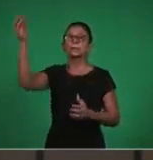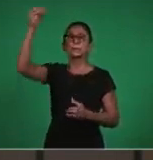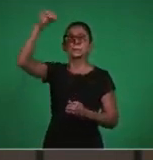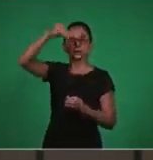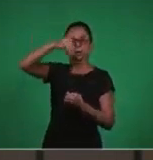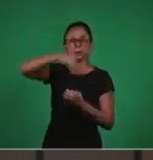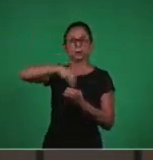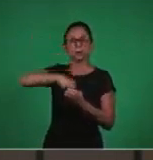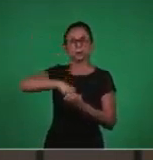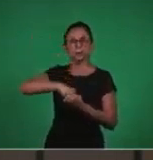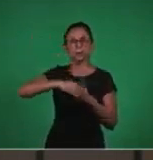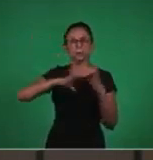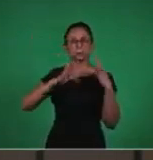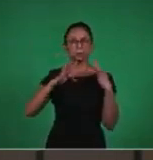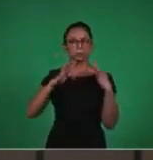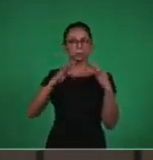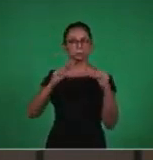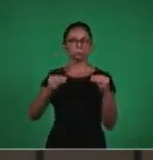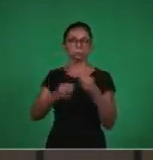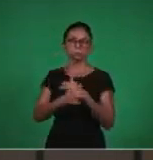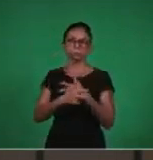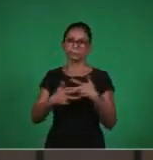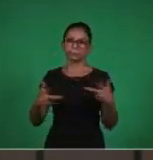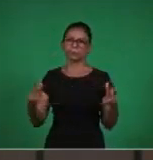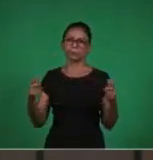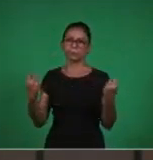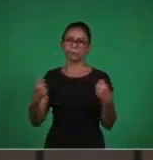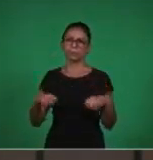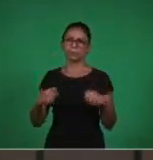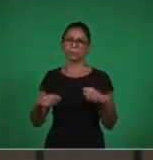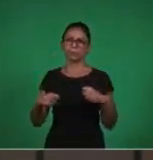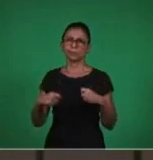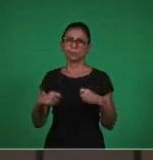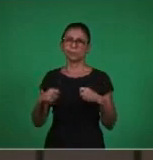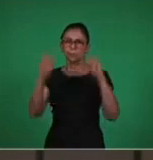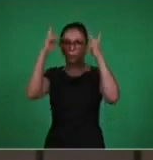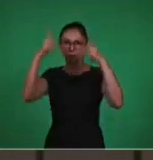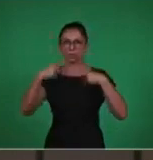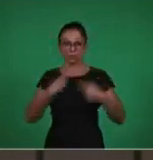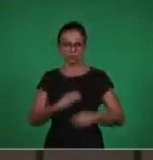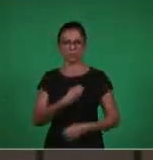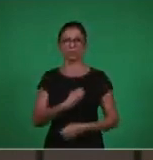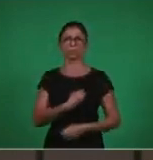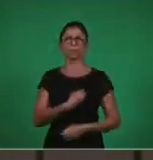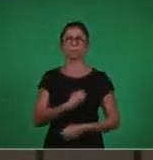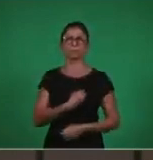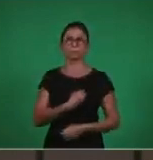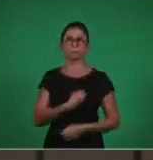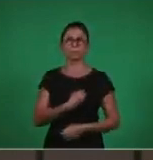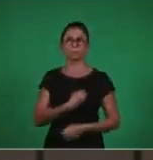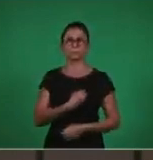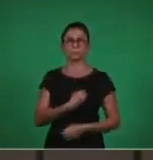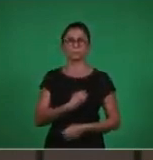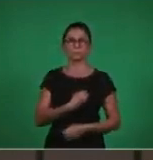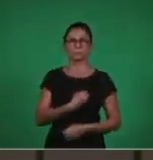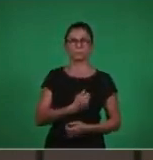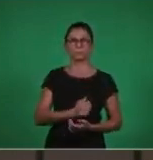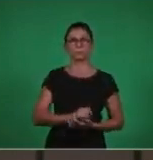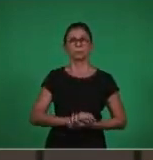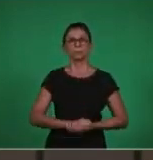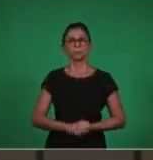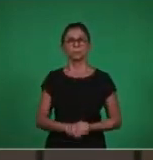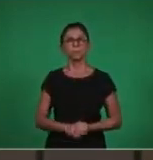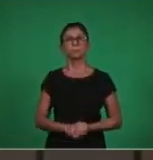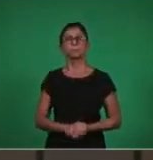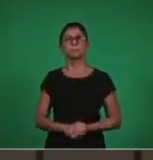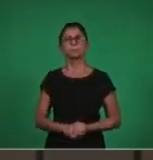os recursos para que o homem pudesse sobreviver. Então ele deu a